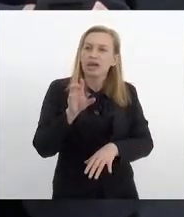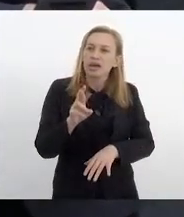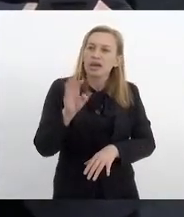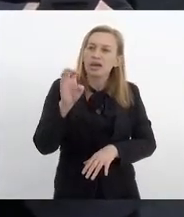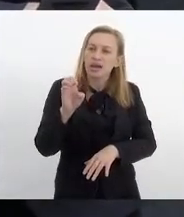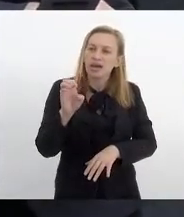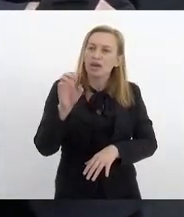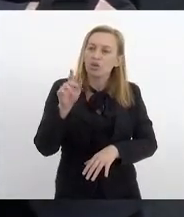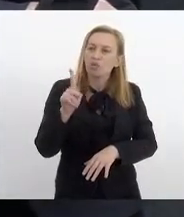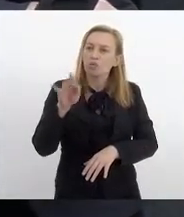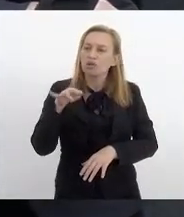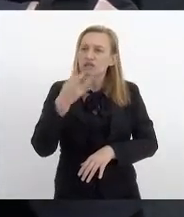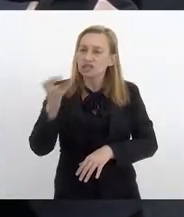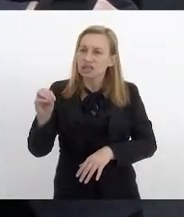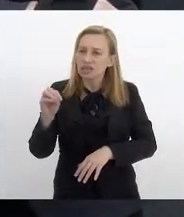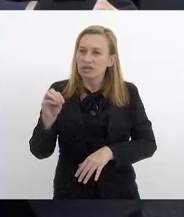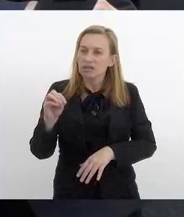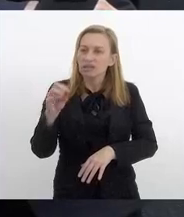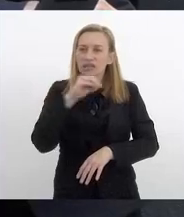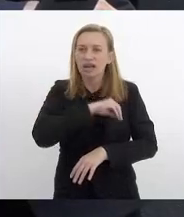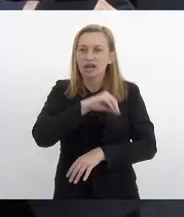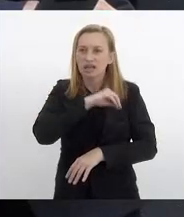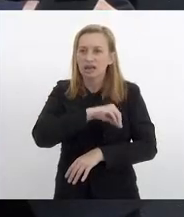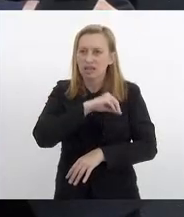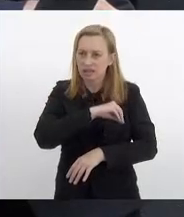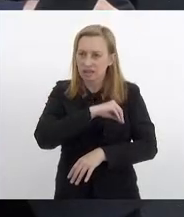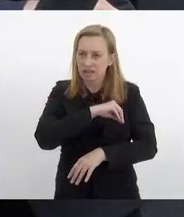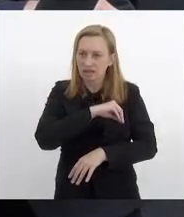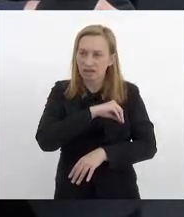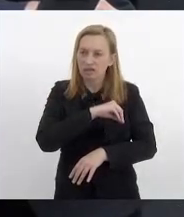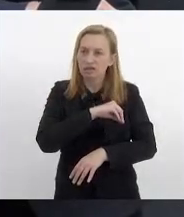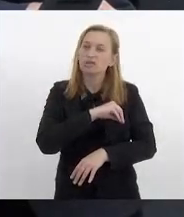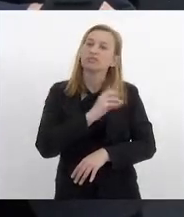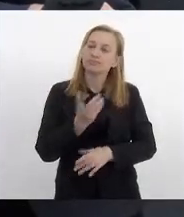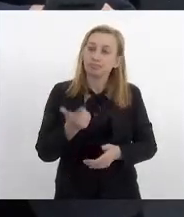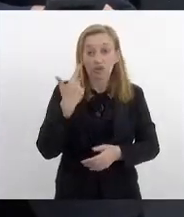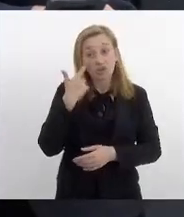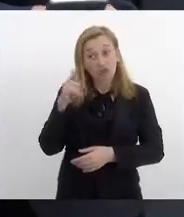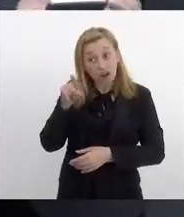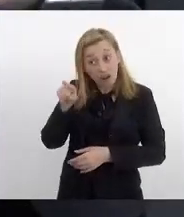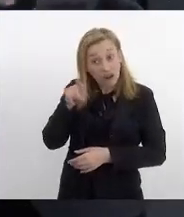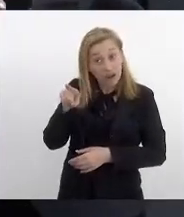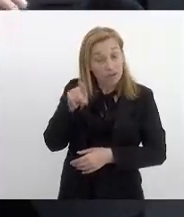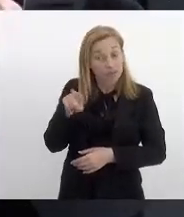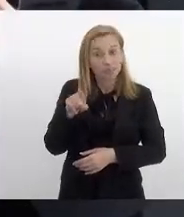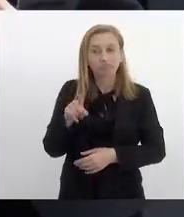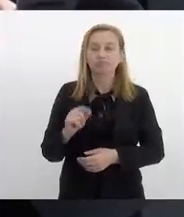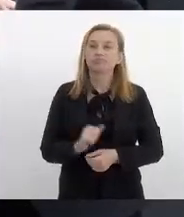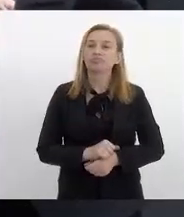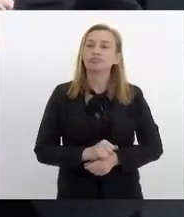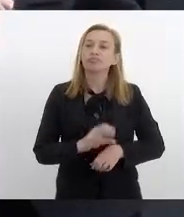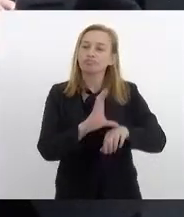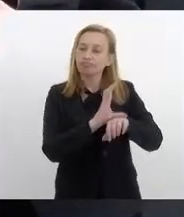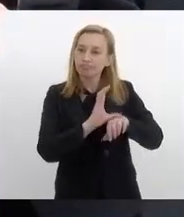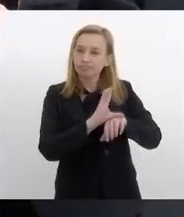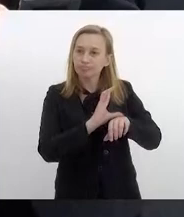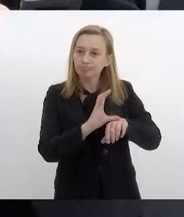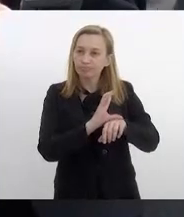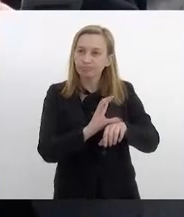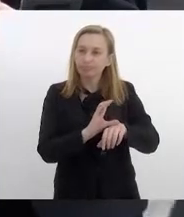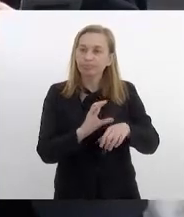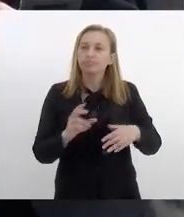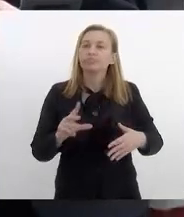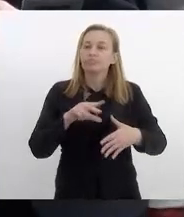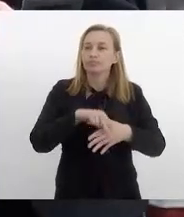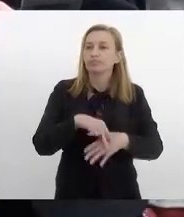salarial sobre as remunerações e subsídios. Pode ir lá ler, tanto na Constituição, inciso 10